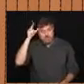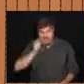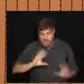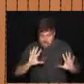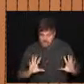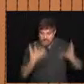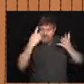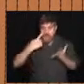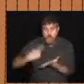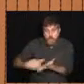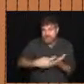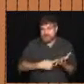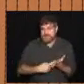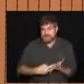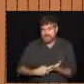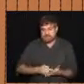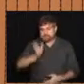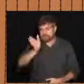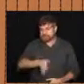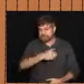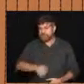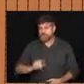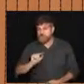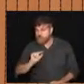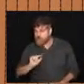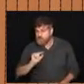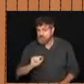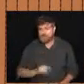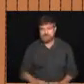eventos programados. Quais são esses eventos?